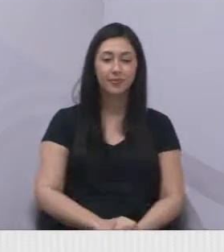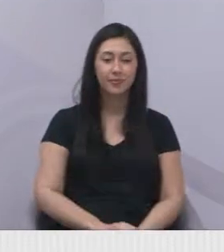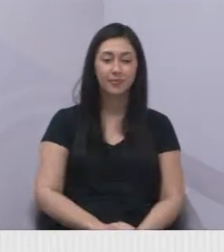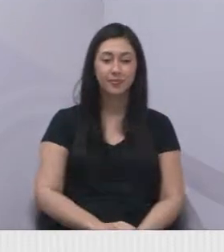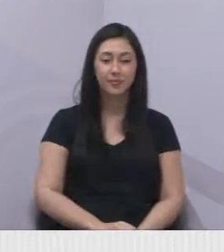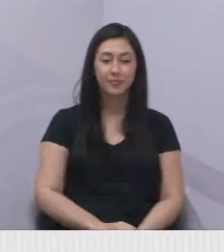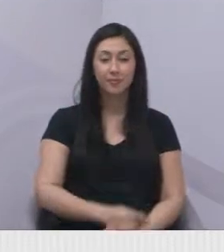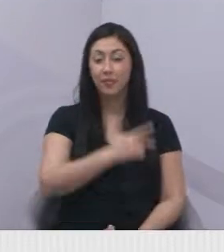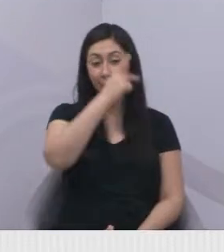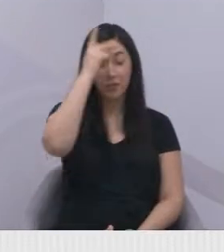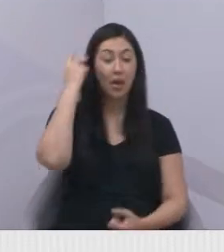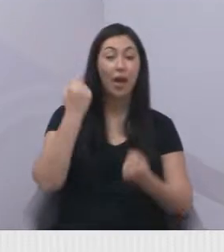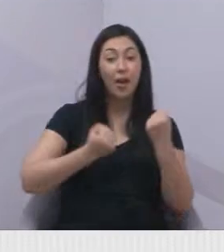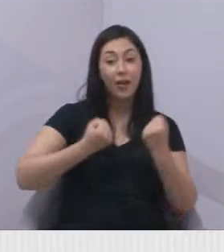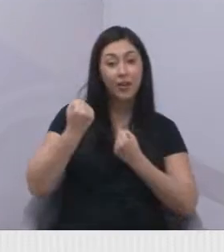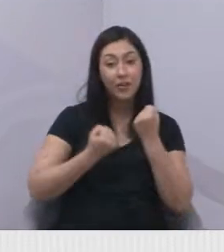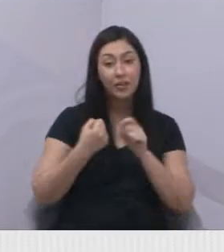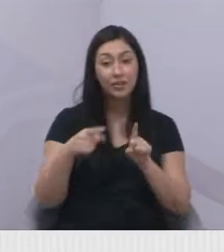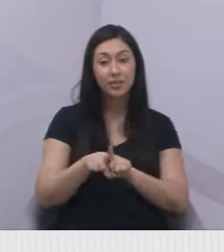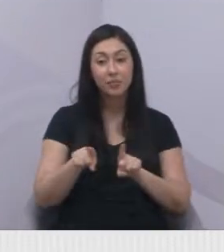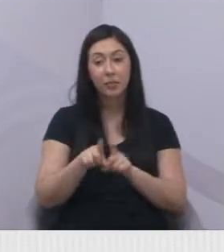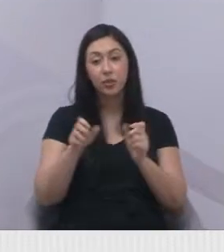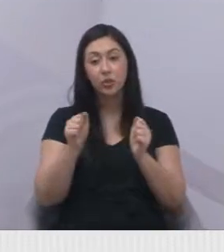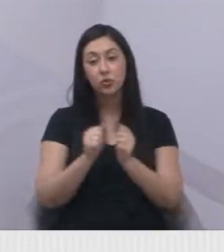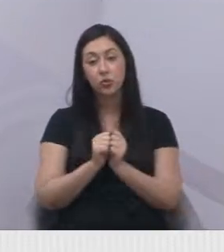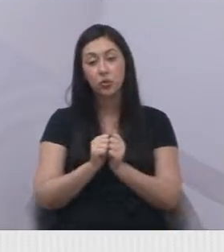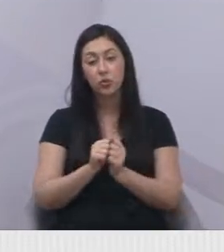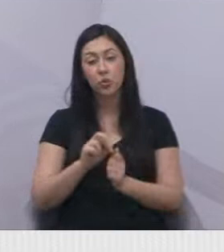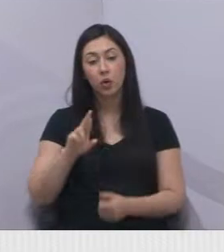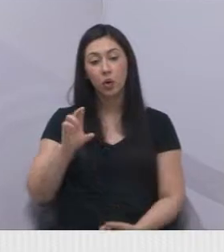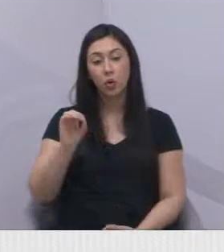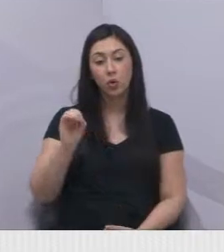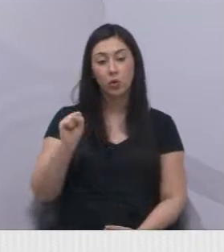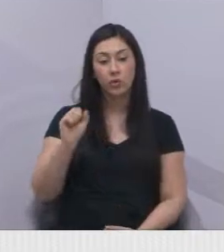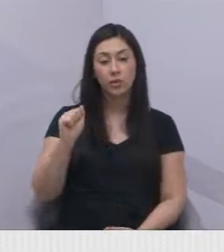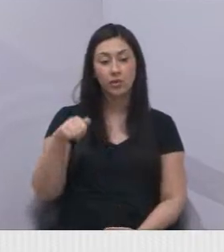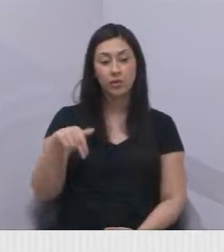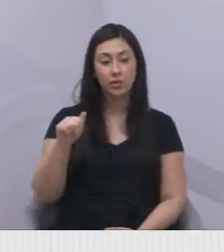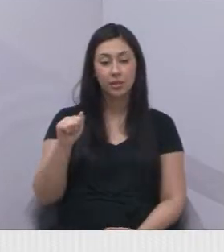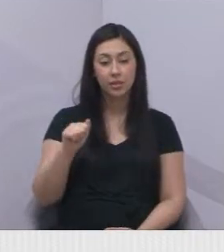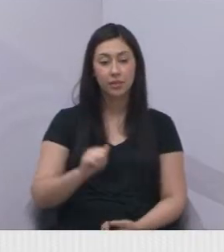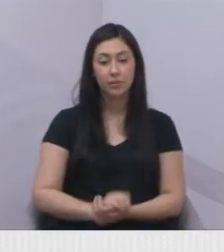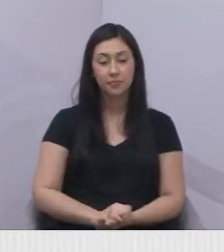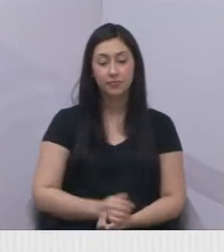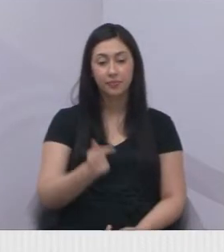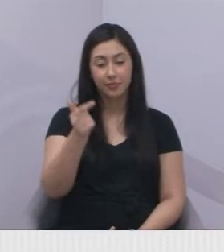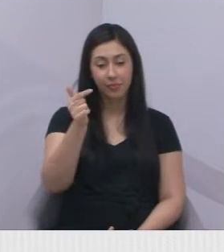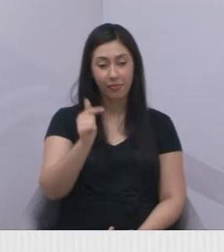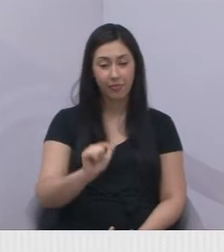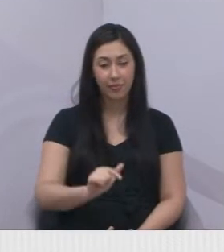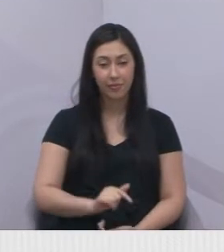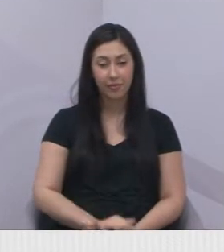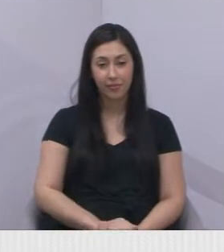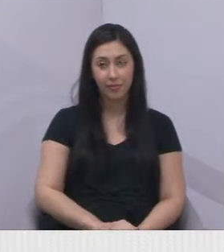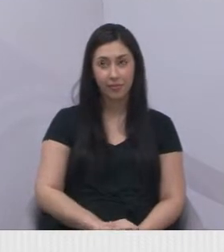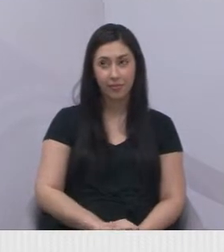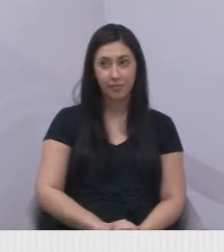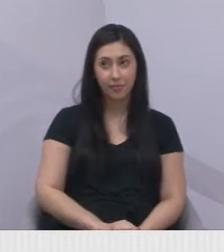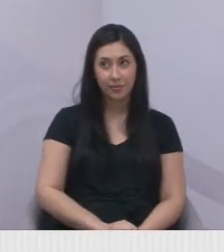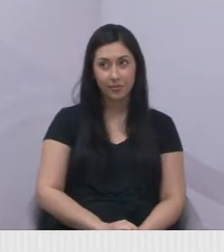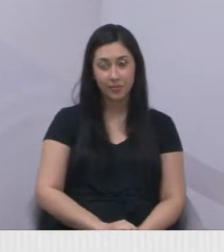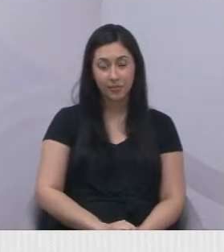que estava correndo lá, e aqui com a doutora Rosana e nosso amigo lá. A foto 3, fazendo um favor.